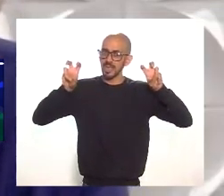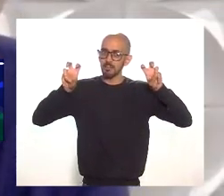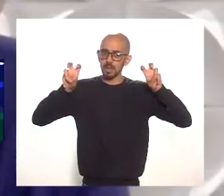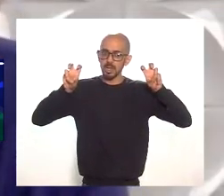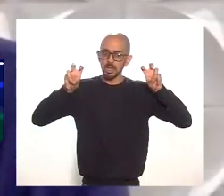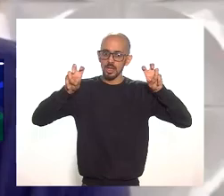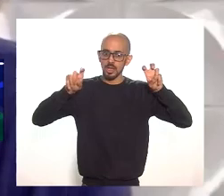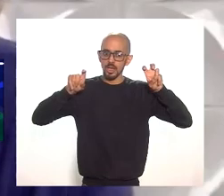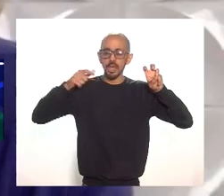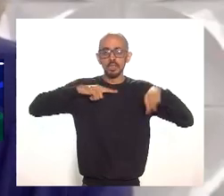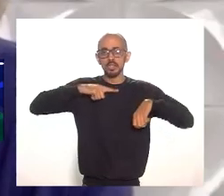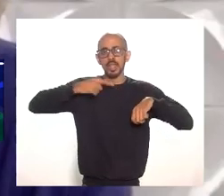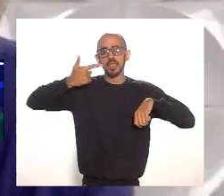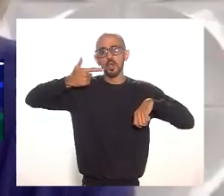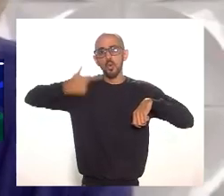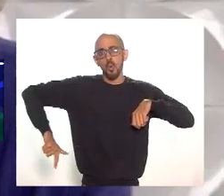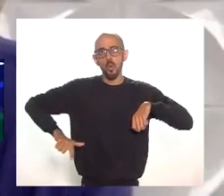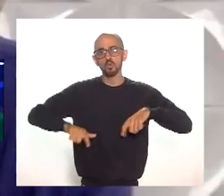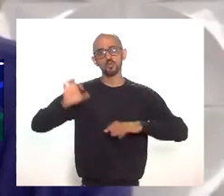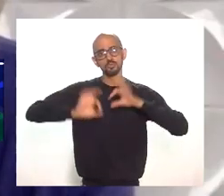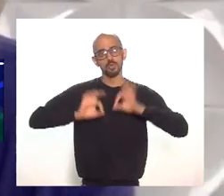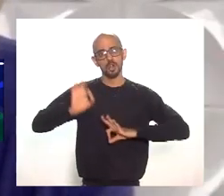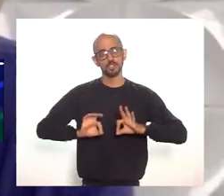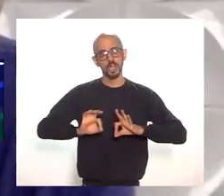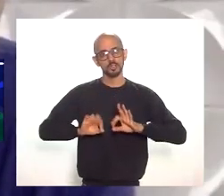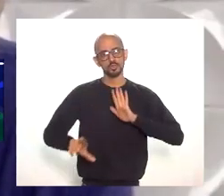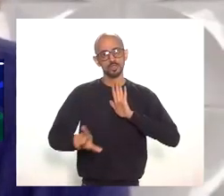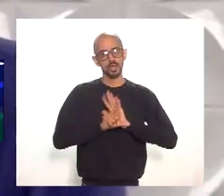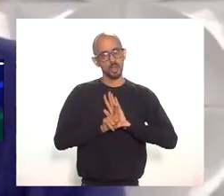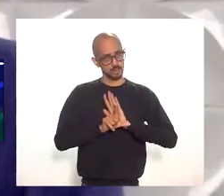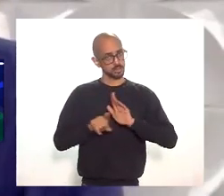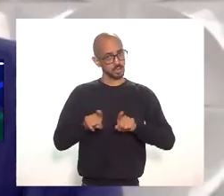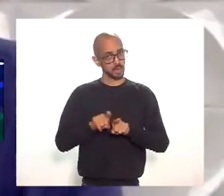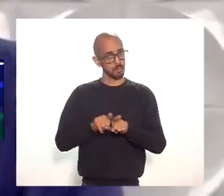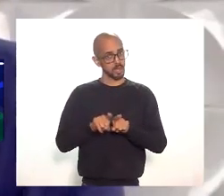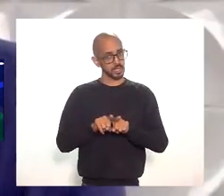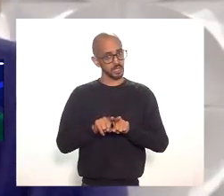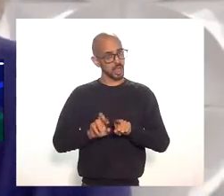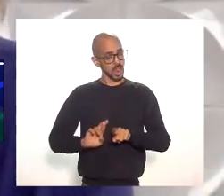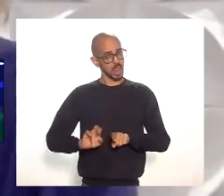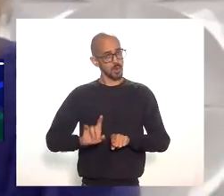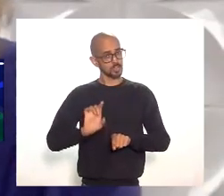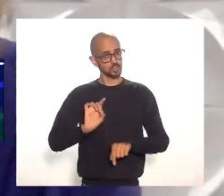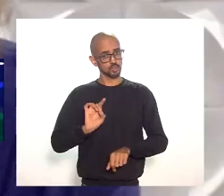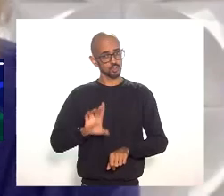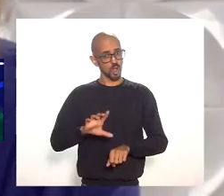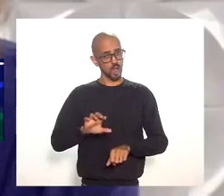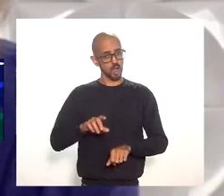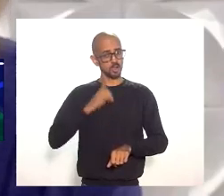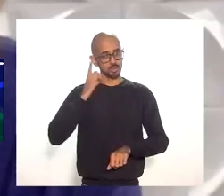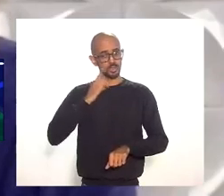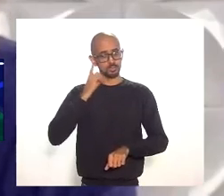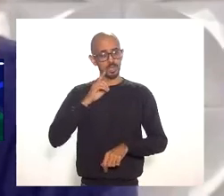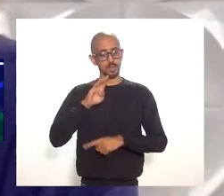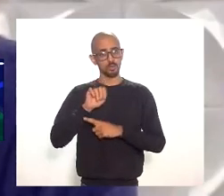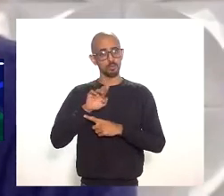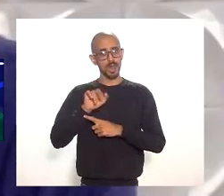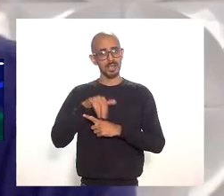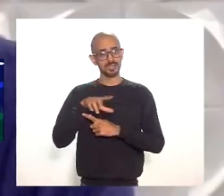abrange a outros projetos de lei, né? Não apenas do deputado Brazão, mas de